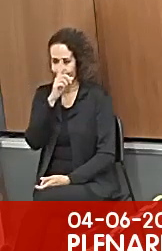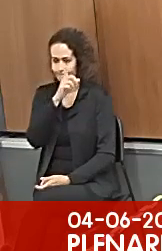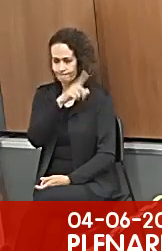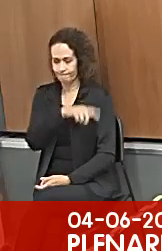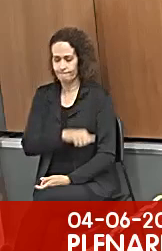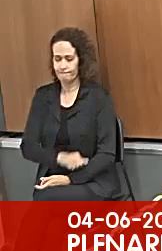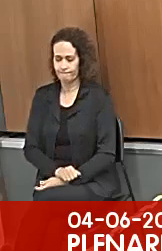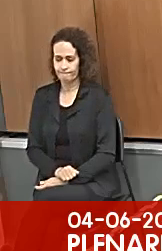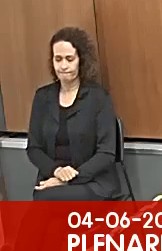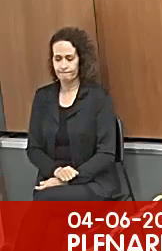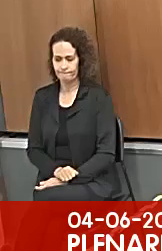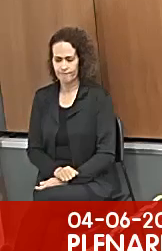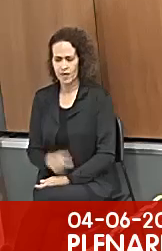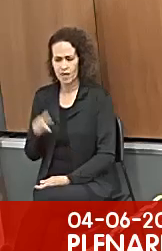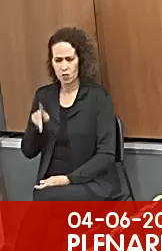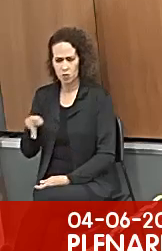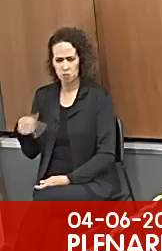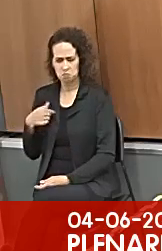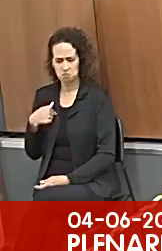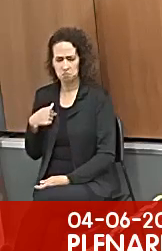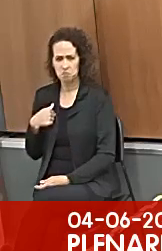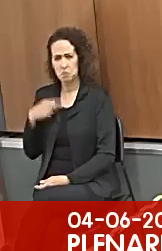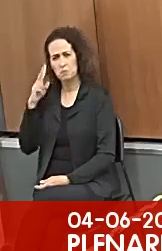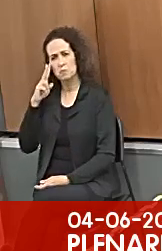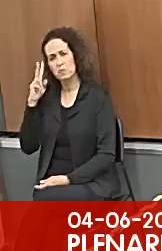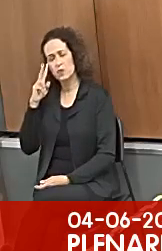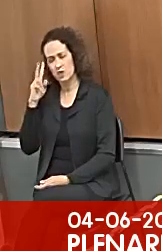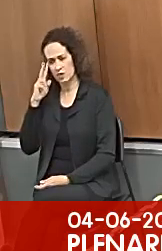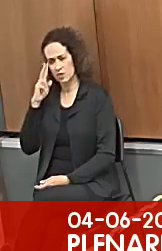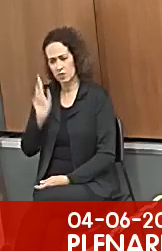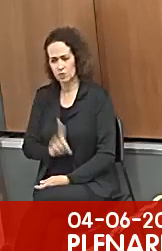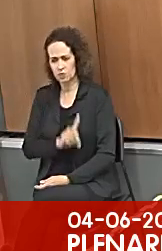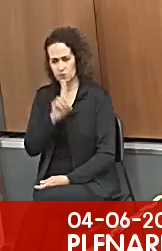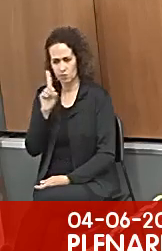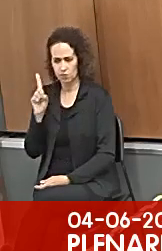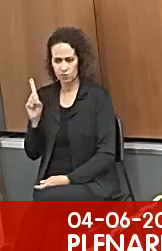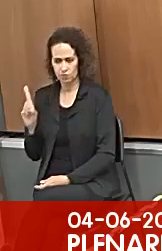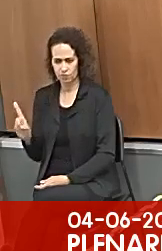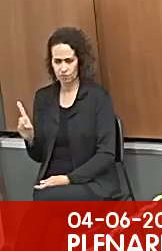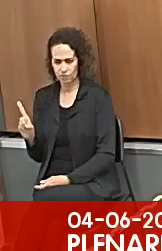professor, eu me lembro do dia que eu saí de uma